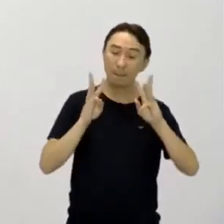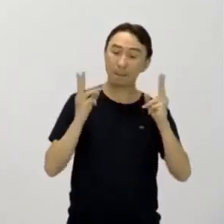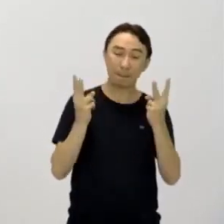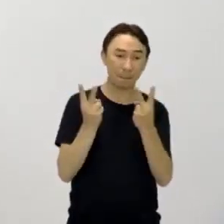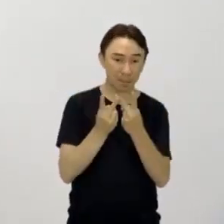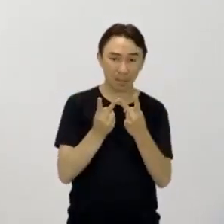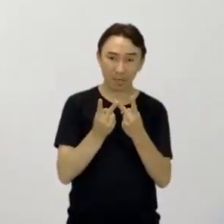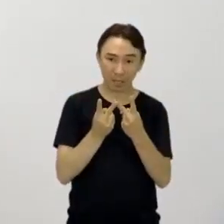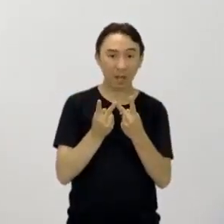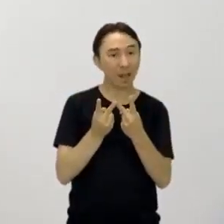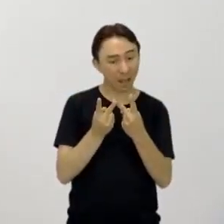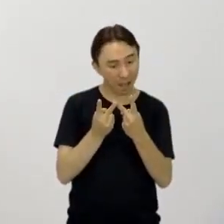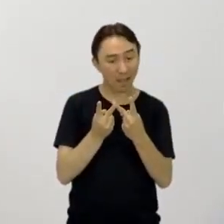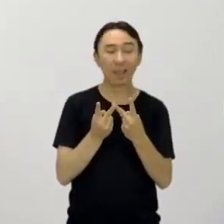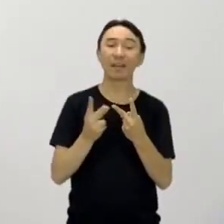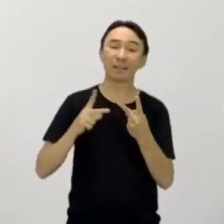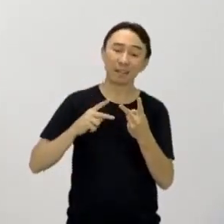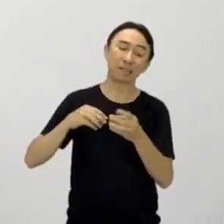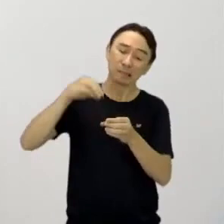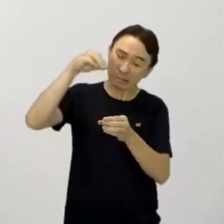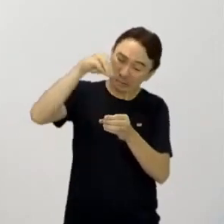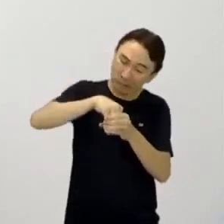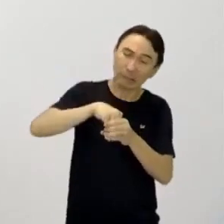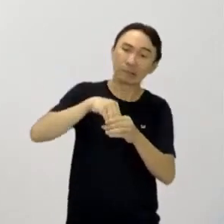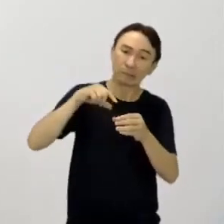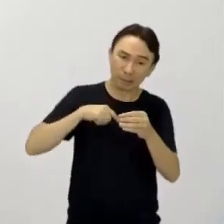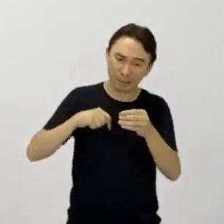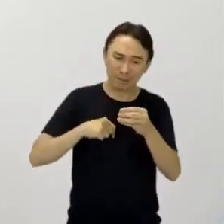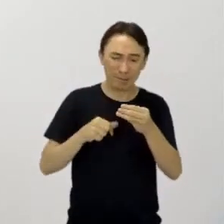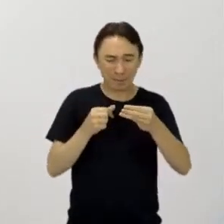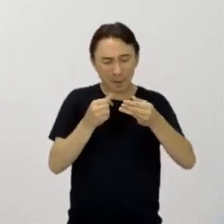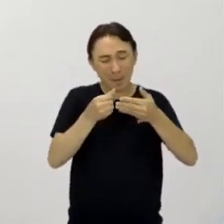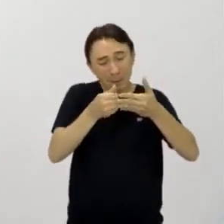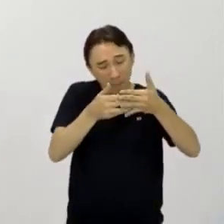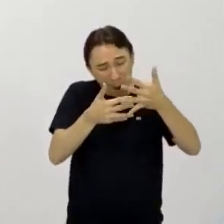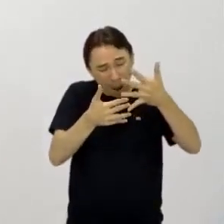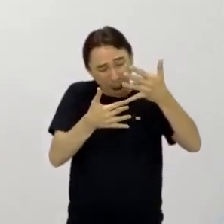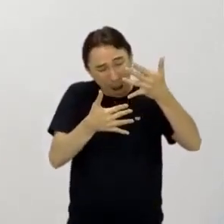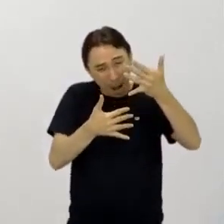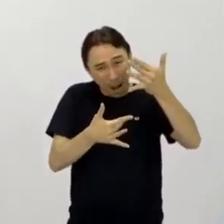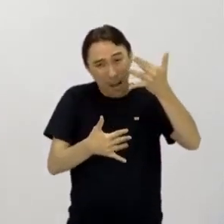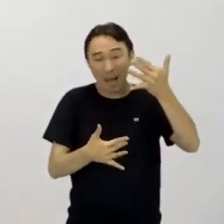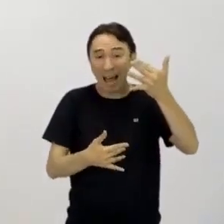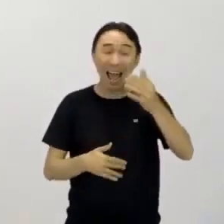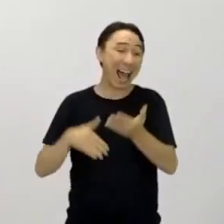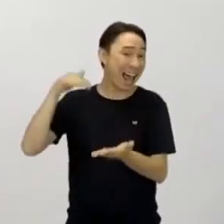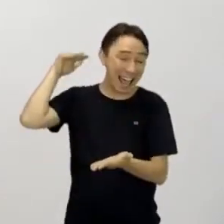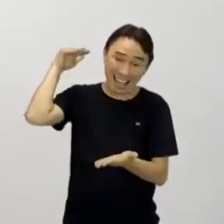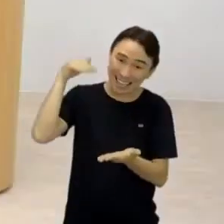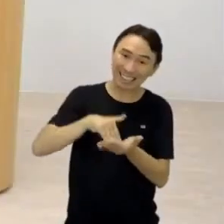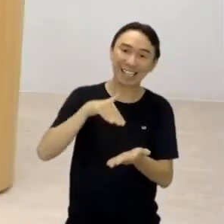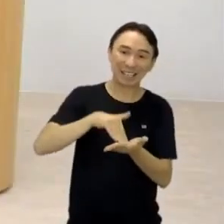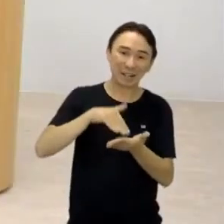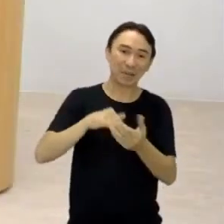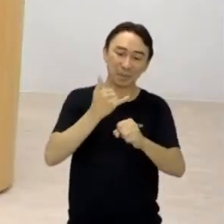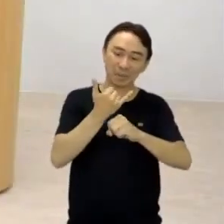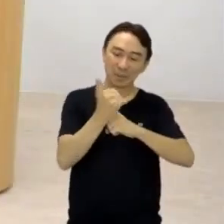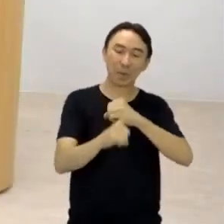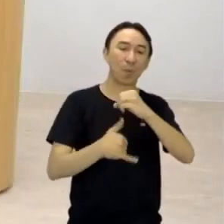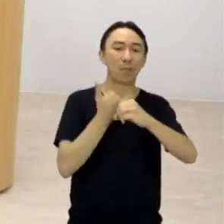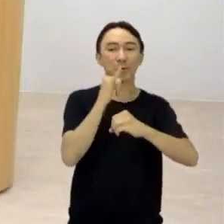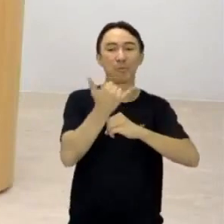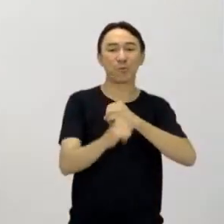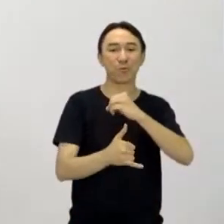coisinhas, e eu vou quebrando esses grãozinhos até chegar num ponto indivisível que eu chamei de átomo. Olha só. É a história do